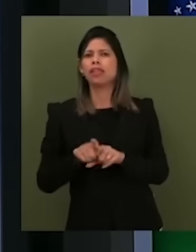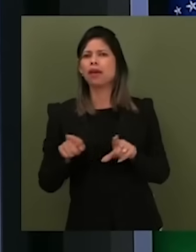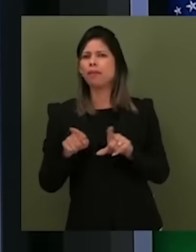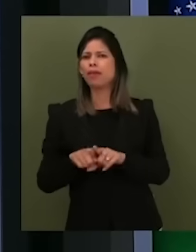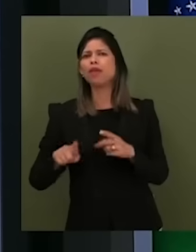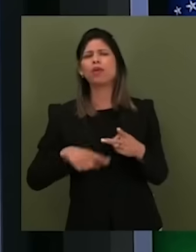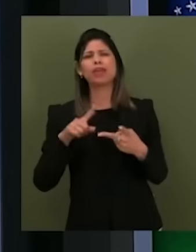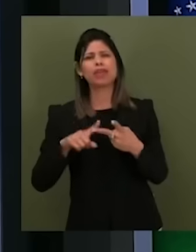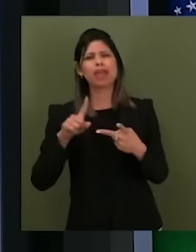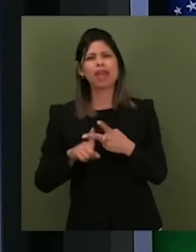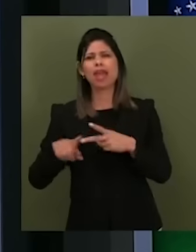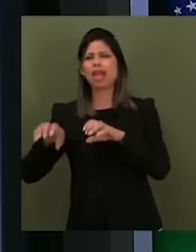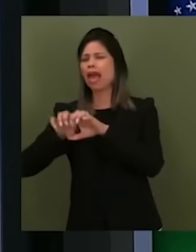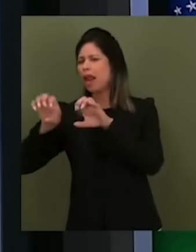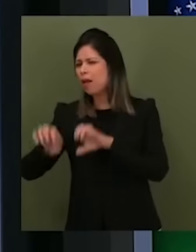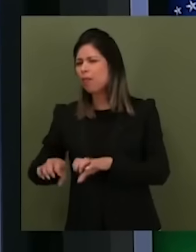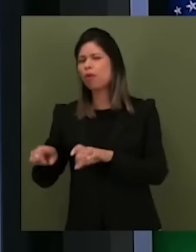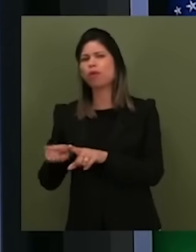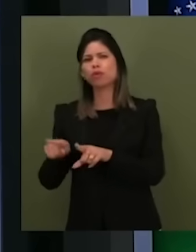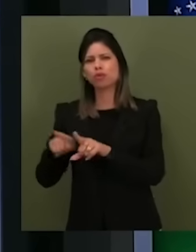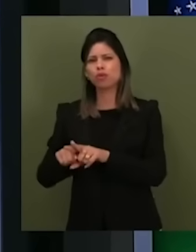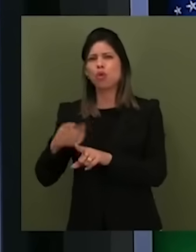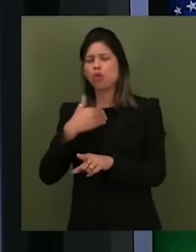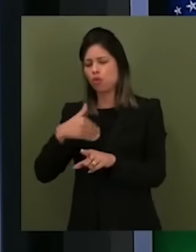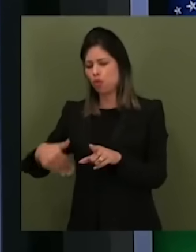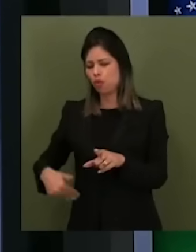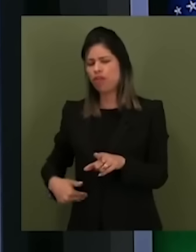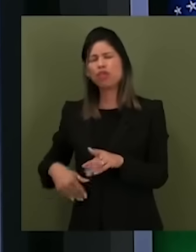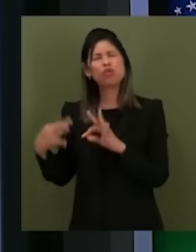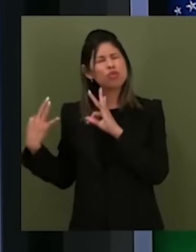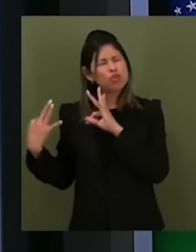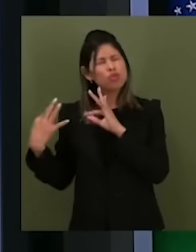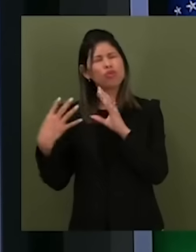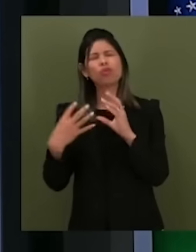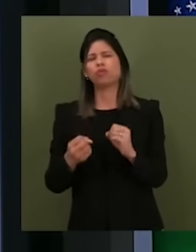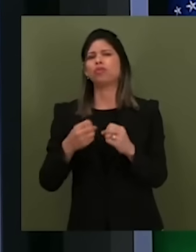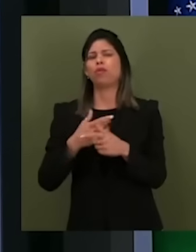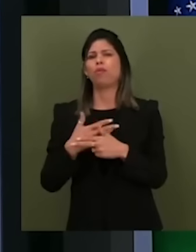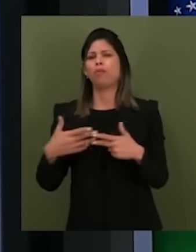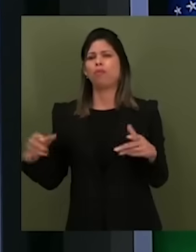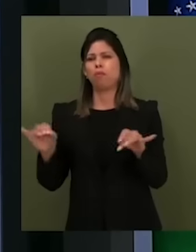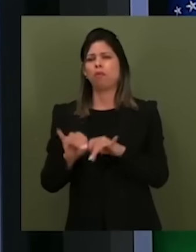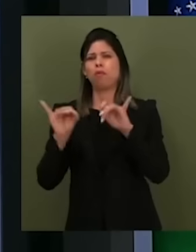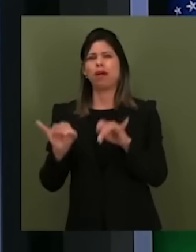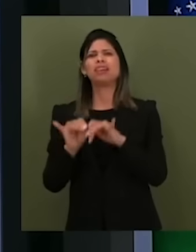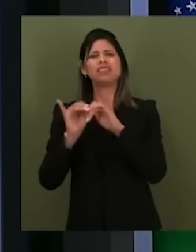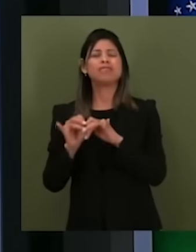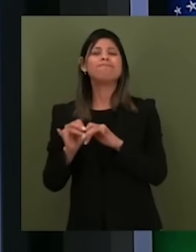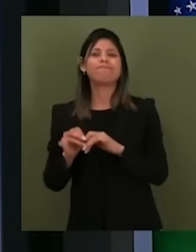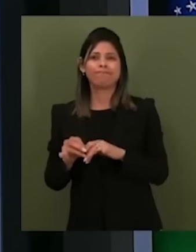arcabouço, calabouço fiscal, tudo isso é penduricalho, senadora Damares.